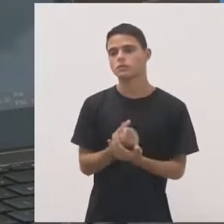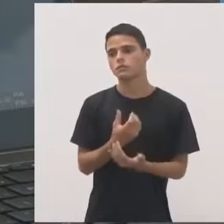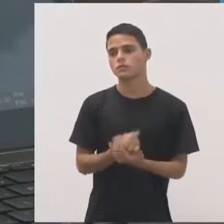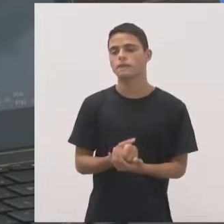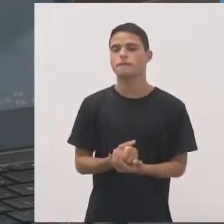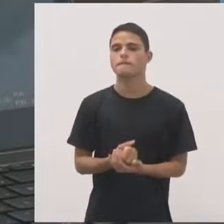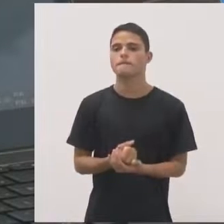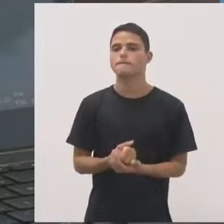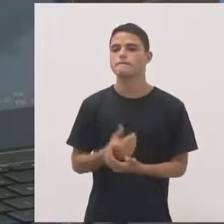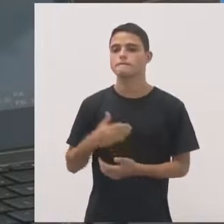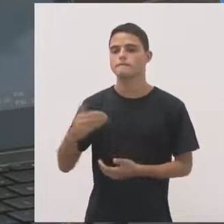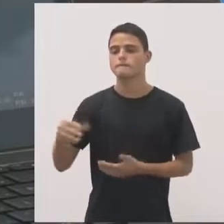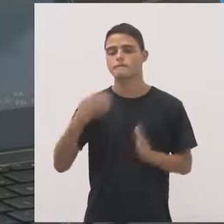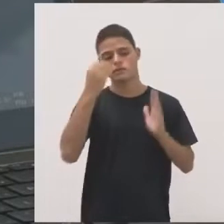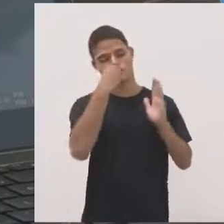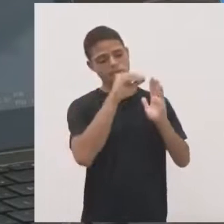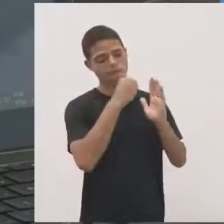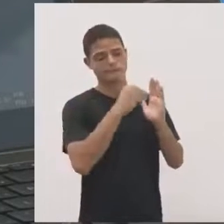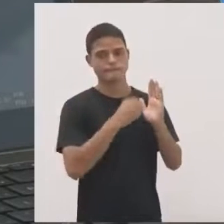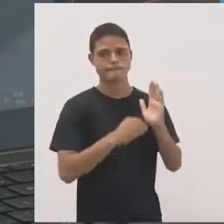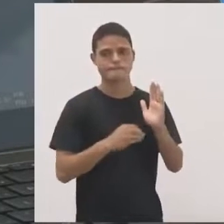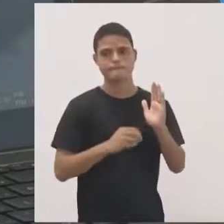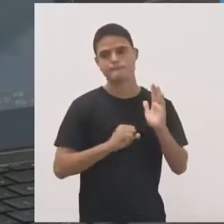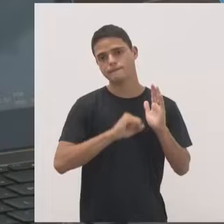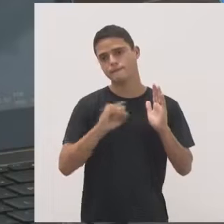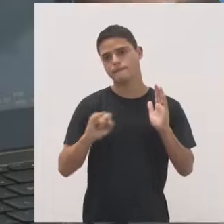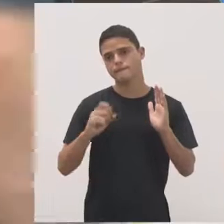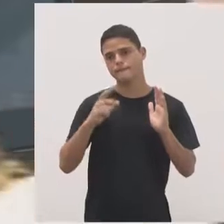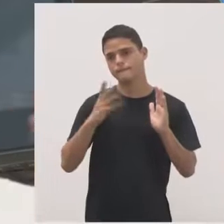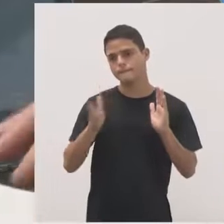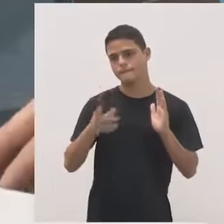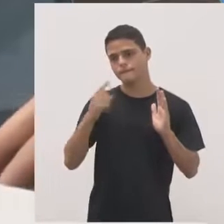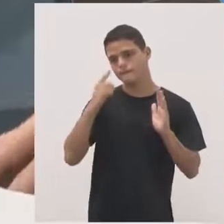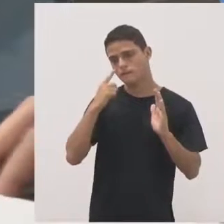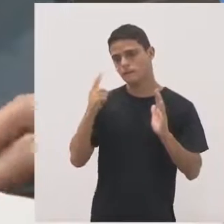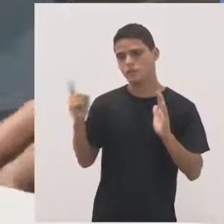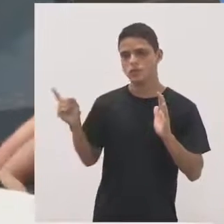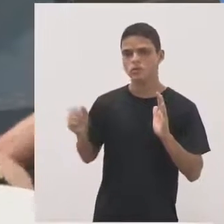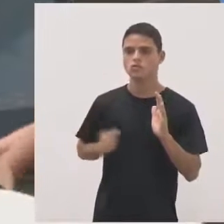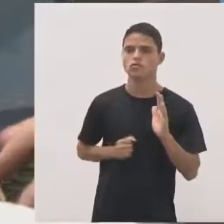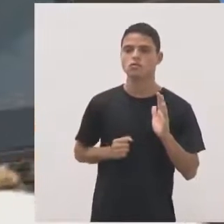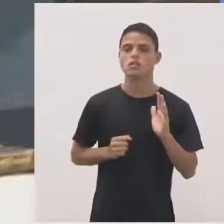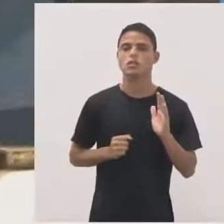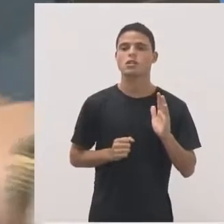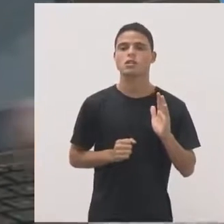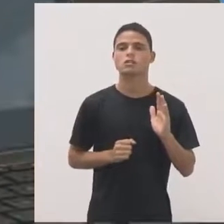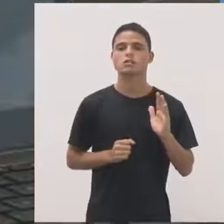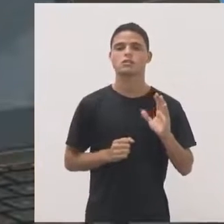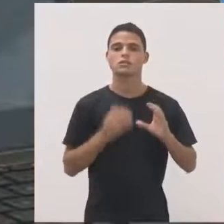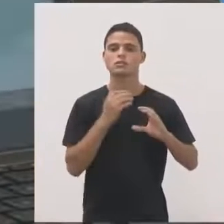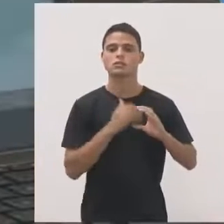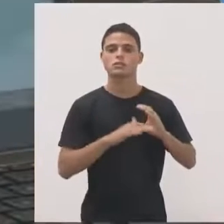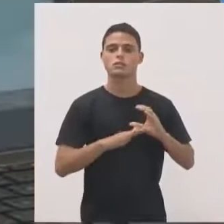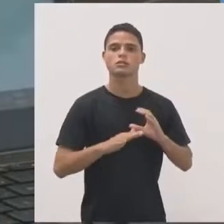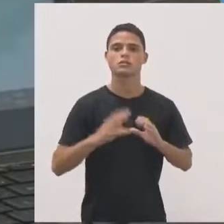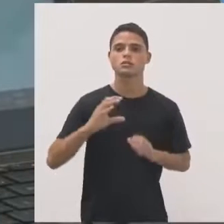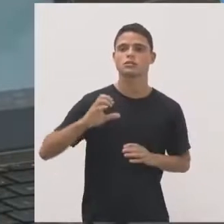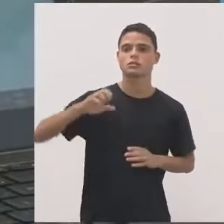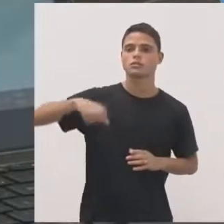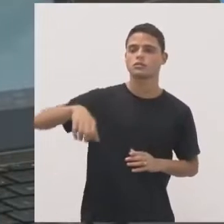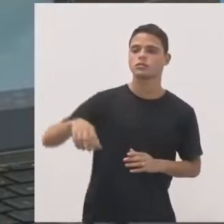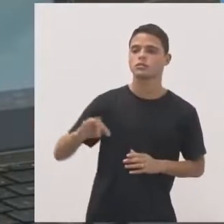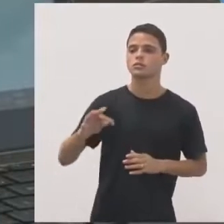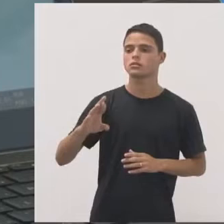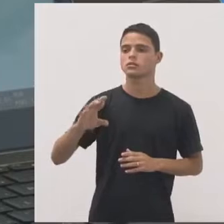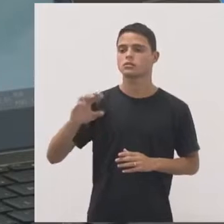lá e aí você coloca no seu computador, né? Sim, não fazendo propaganda, mas já fazendo. Quando eu vou no site, eu jogo aqui de Centro-Sul. Você